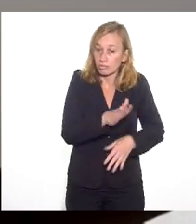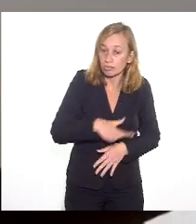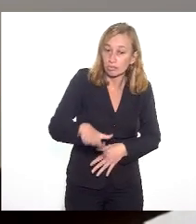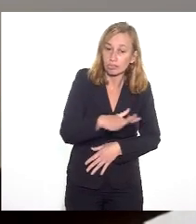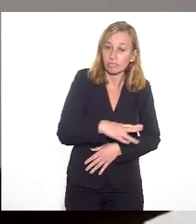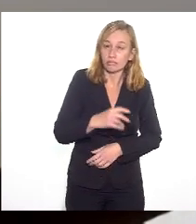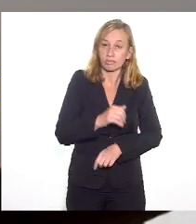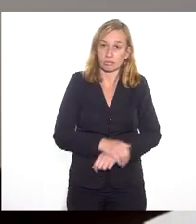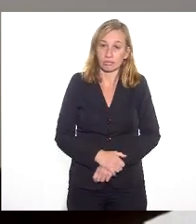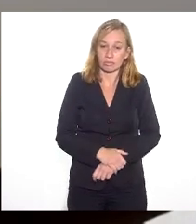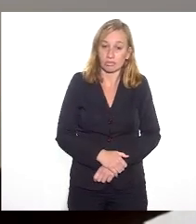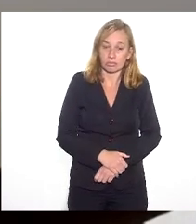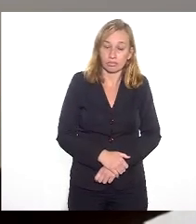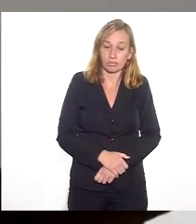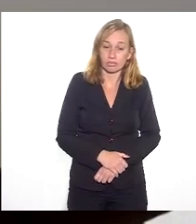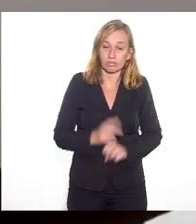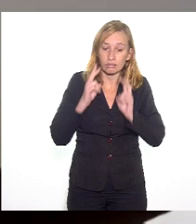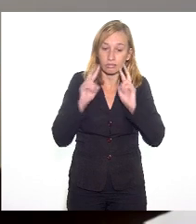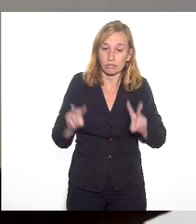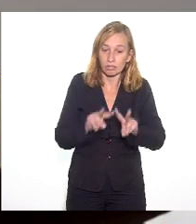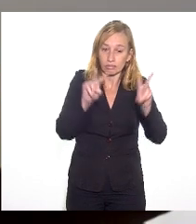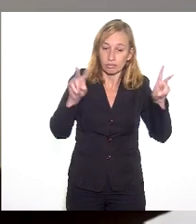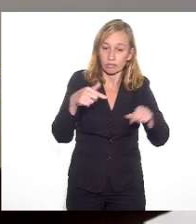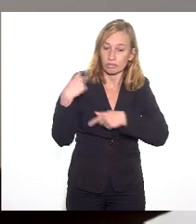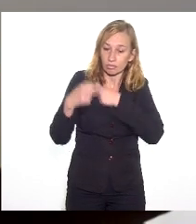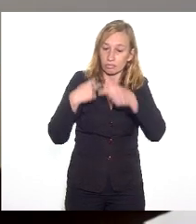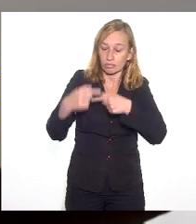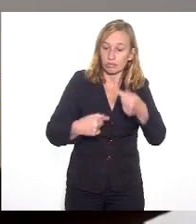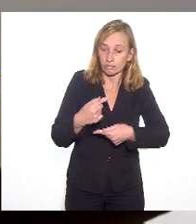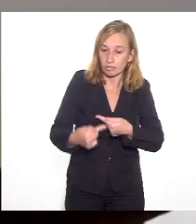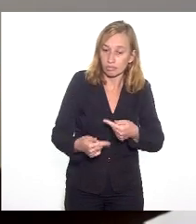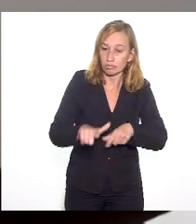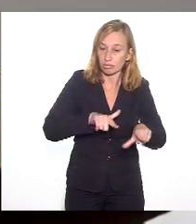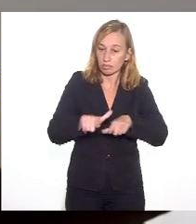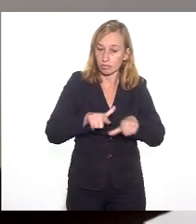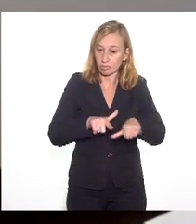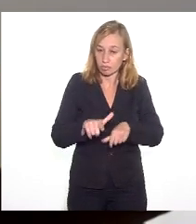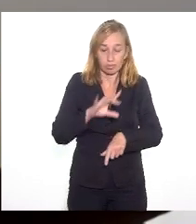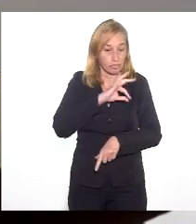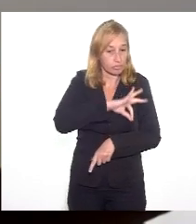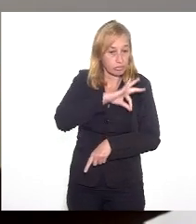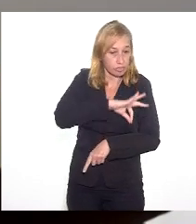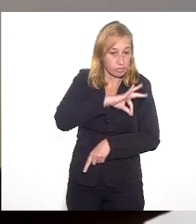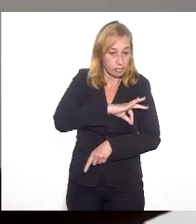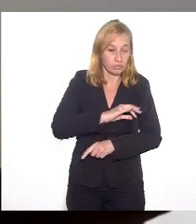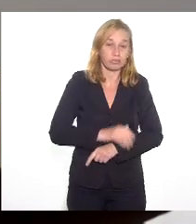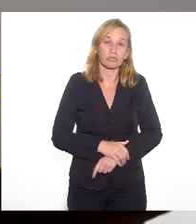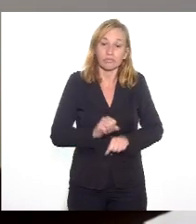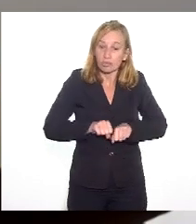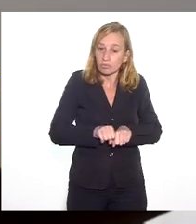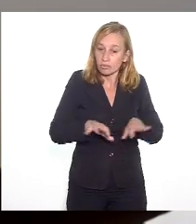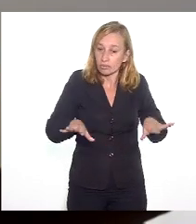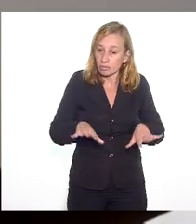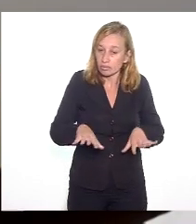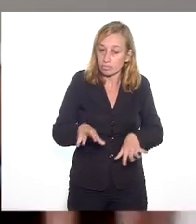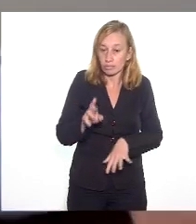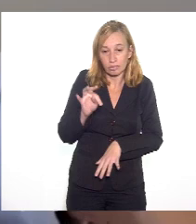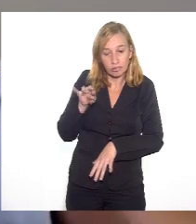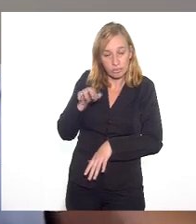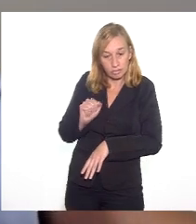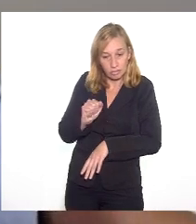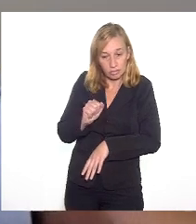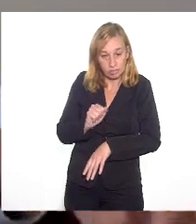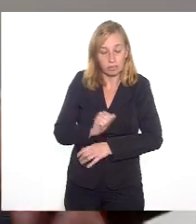de vista da geração de trabalho, emprego e renda, da geração de receitas e da distribuição dessas receitas de